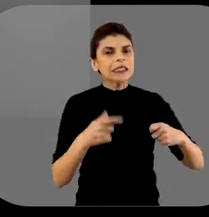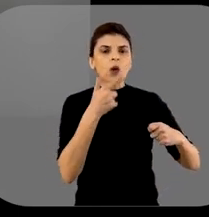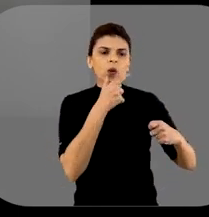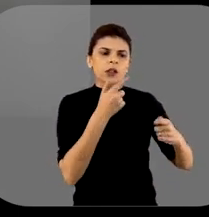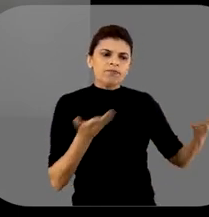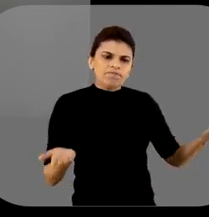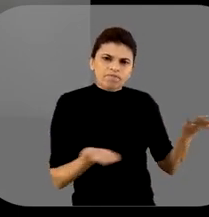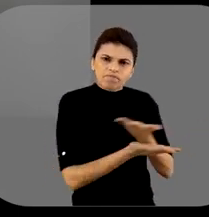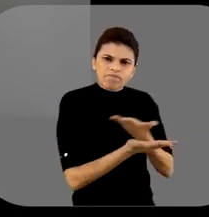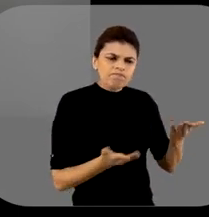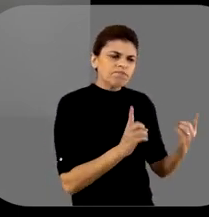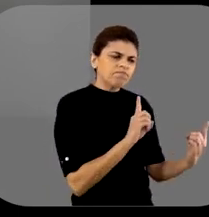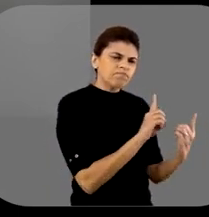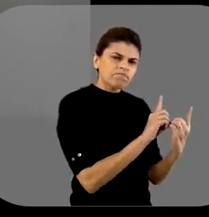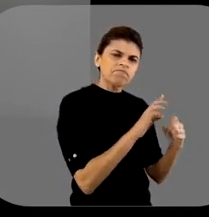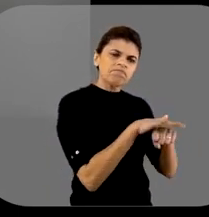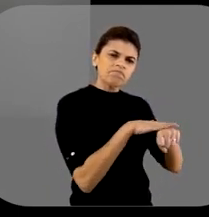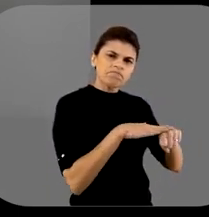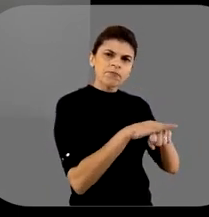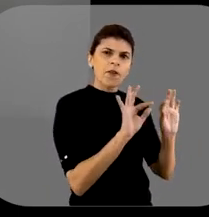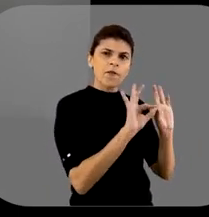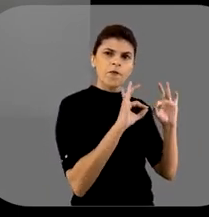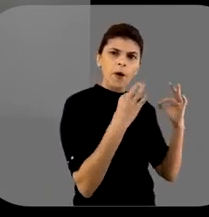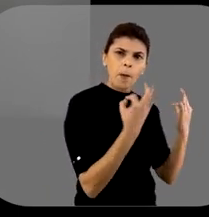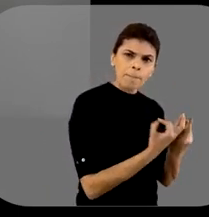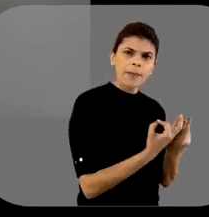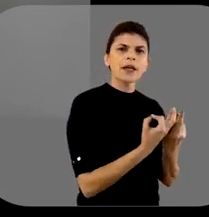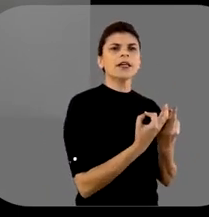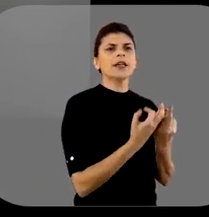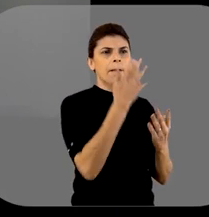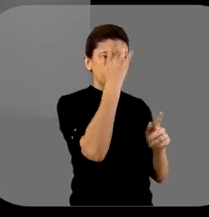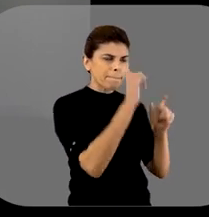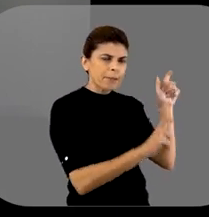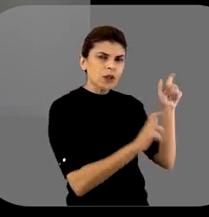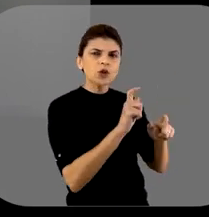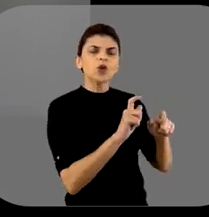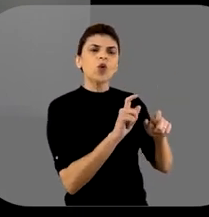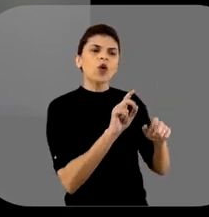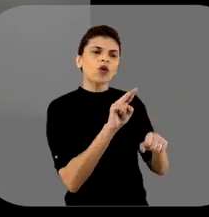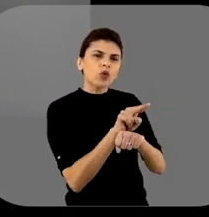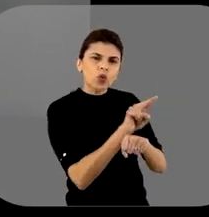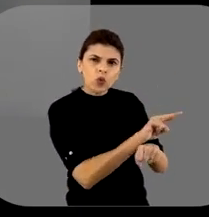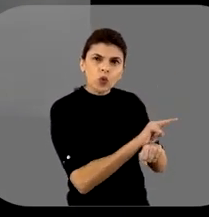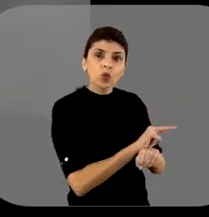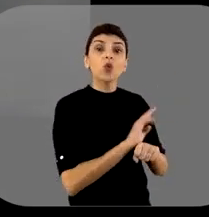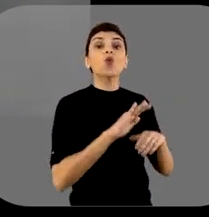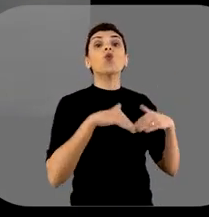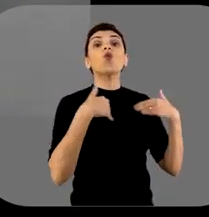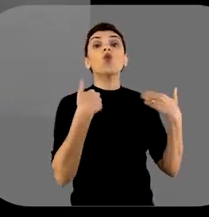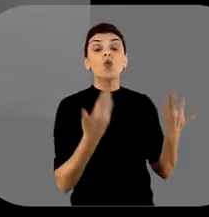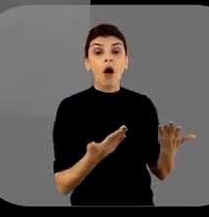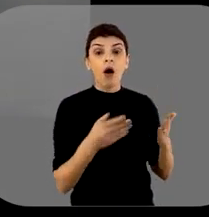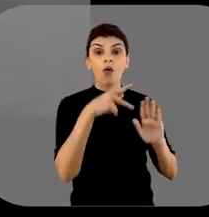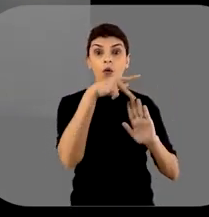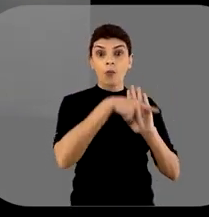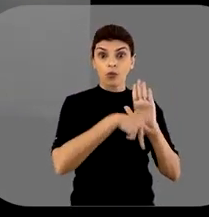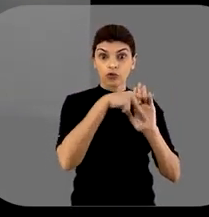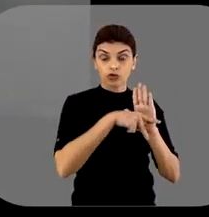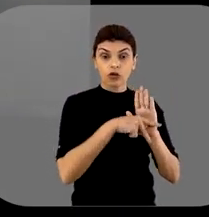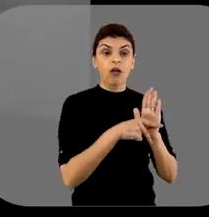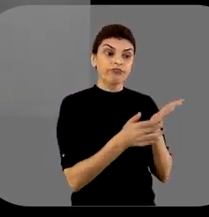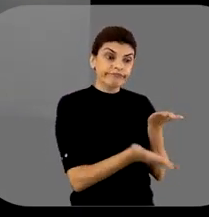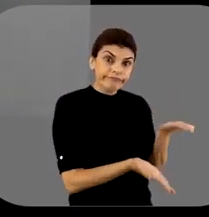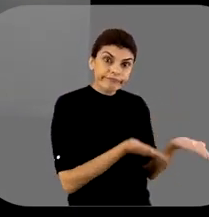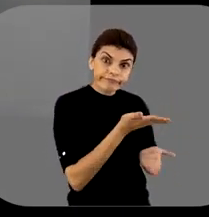construir com aquela pessoa e com a família, por isso por exemplo, a presença da família, com os cuidadores vão estar com ela, qual que seria o projeto terapêutico daquela pessoa quando